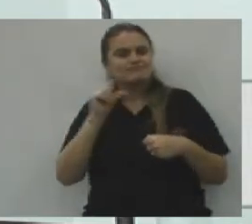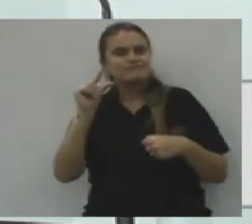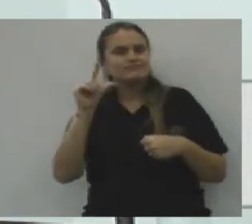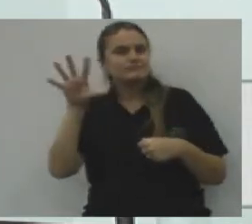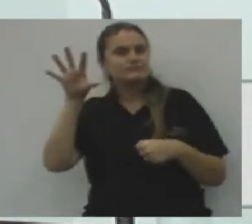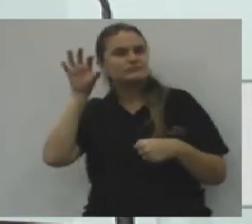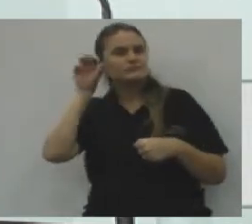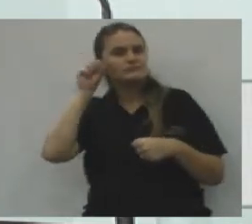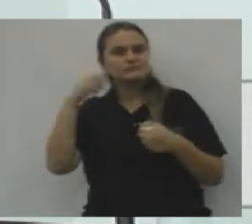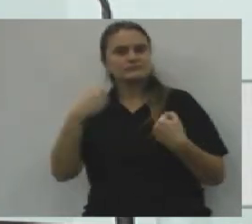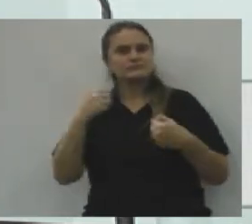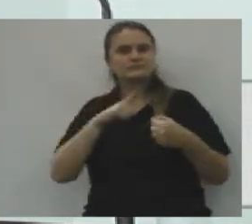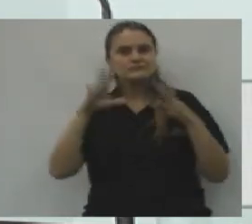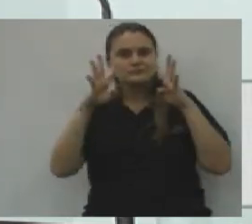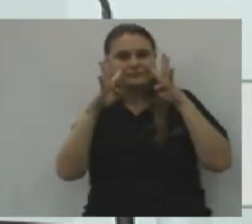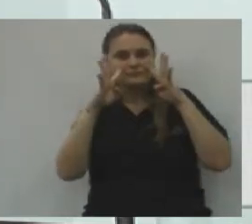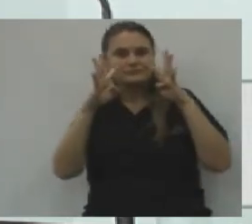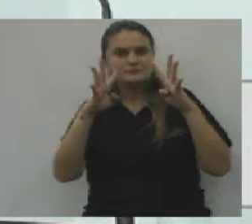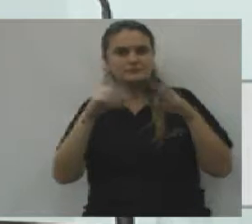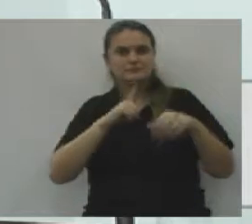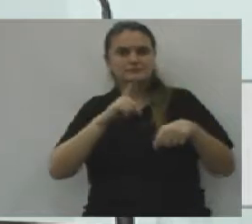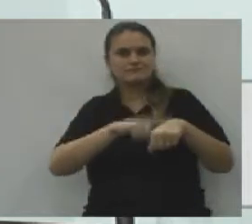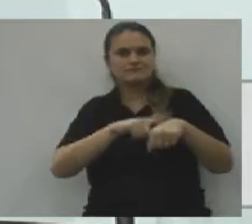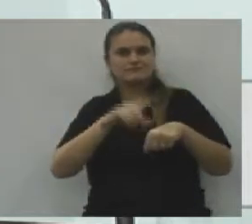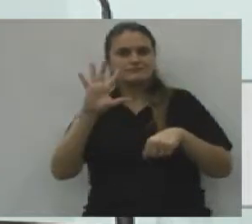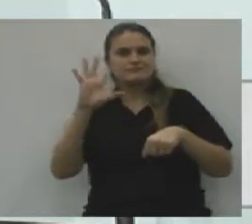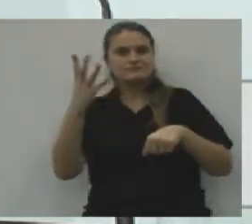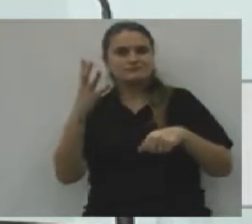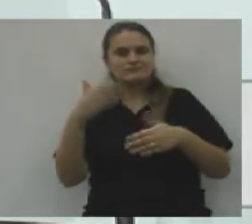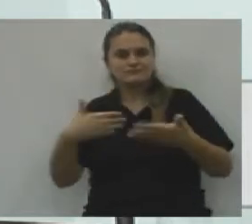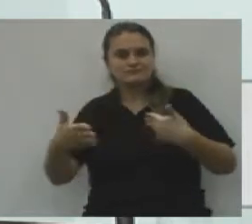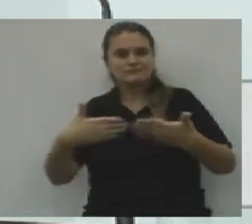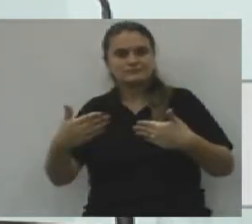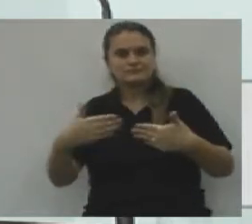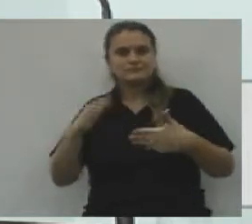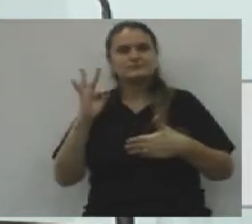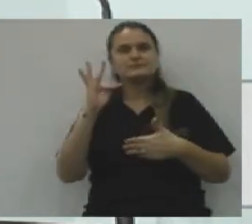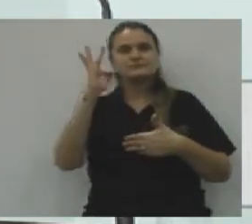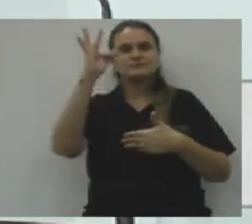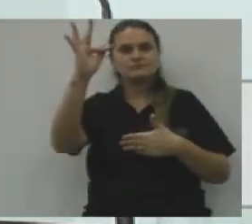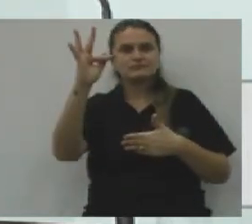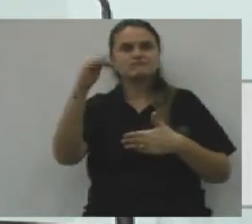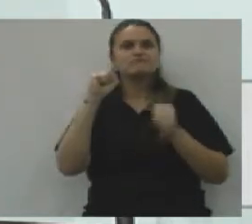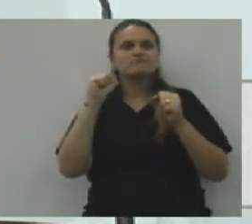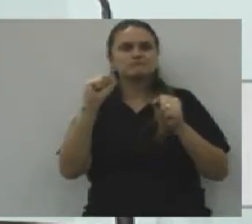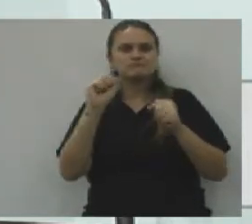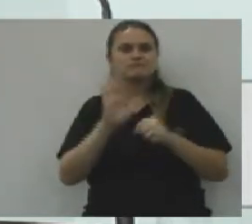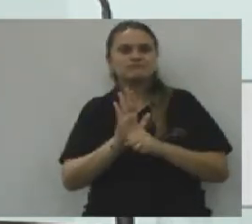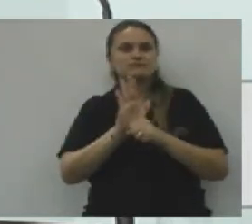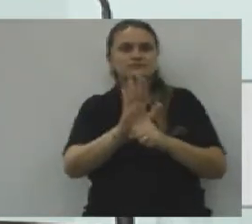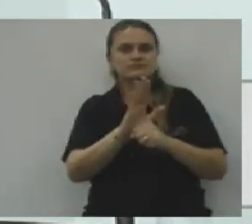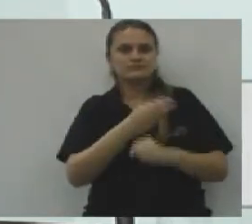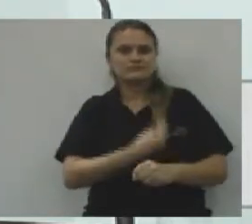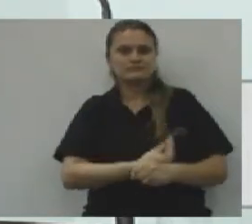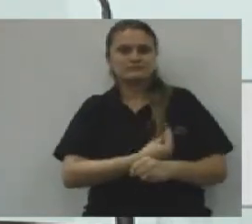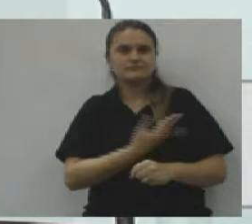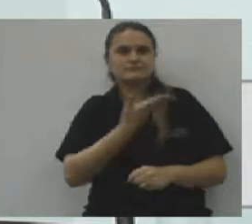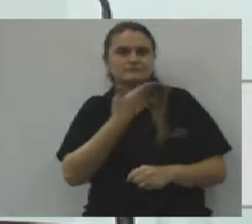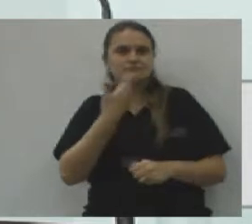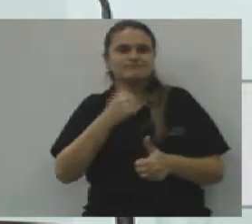ouvi-lo. Eu dediquei um pouco de tempo e futuramente, quem sabe, eu mudei a vida deles. Como